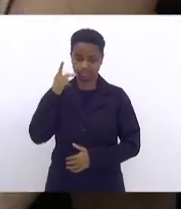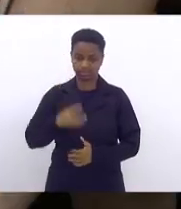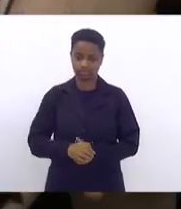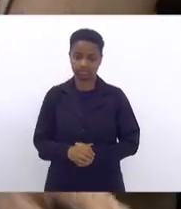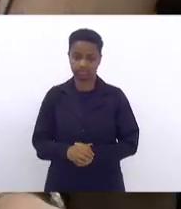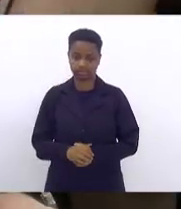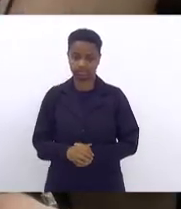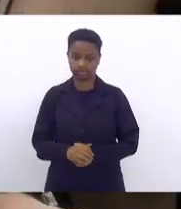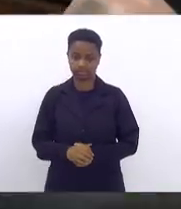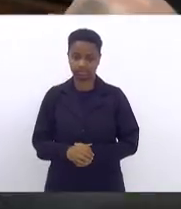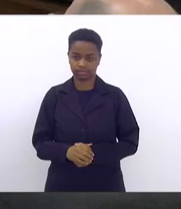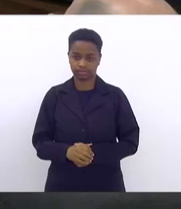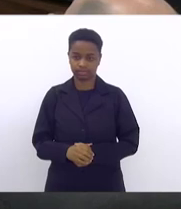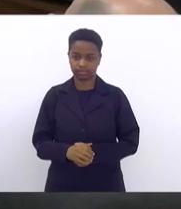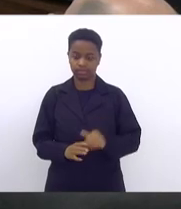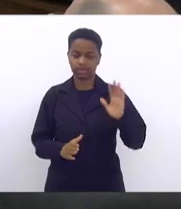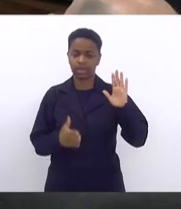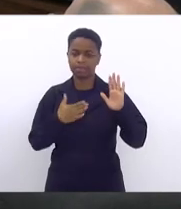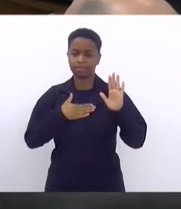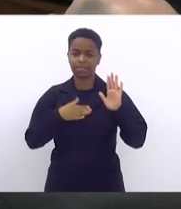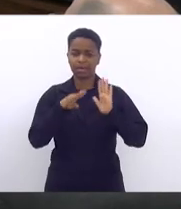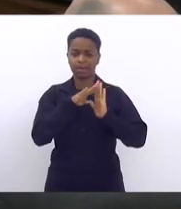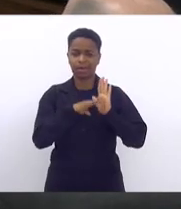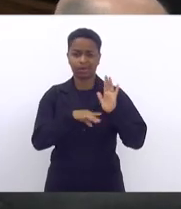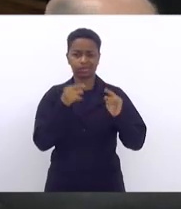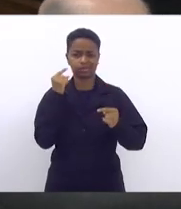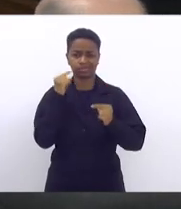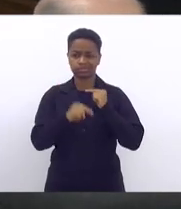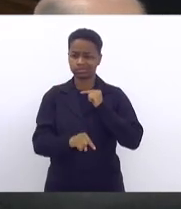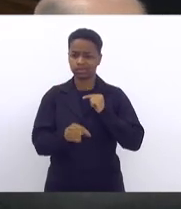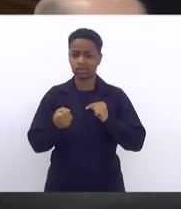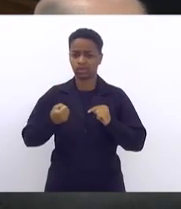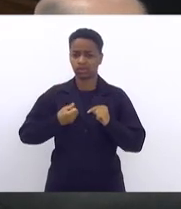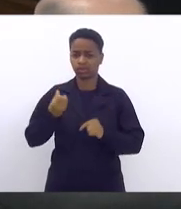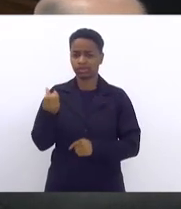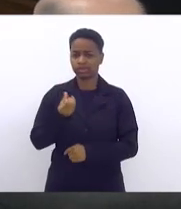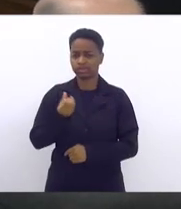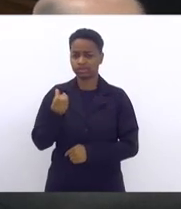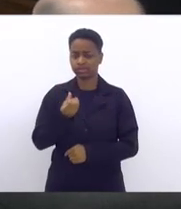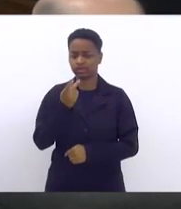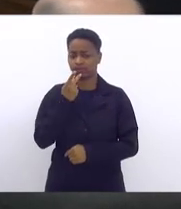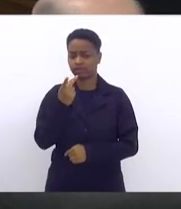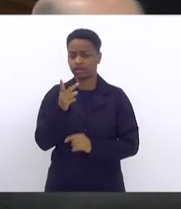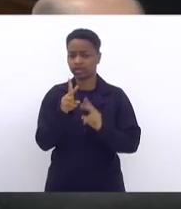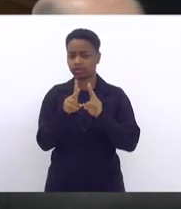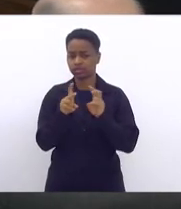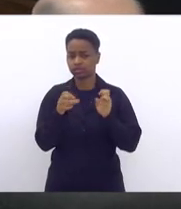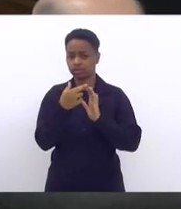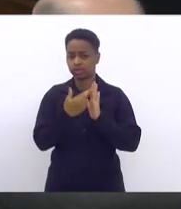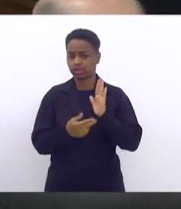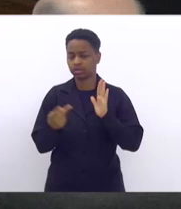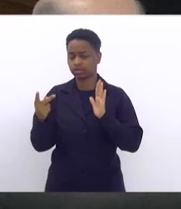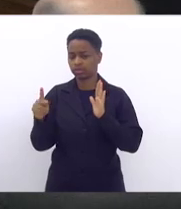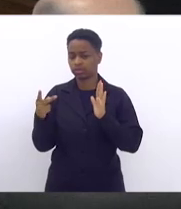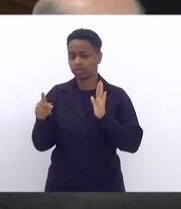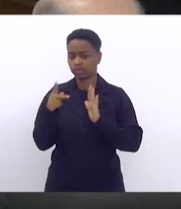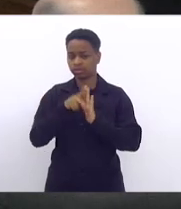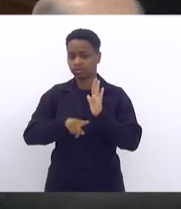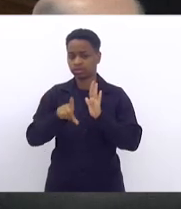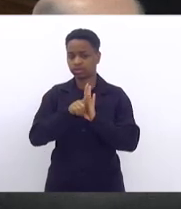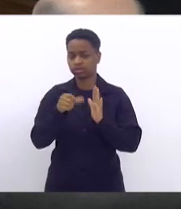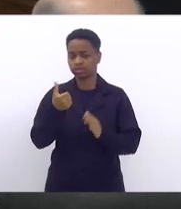Pois não, pela ordem. A minha pauta está divergente da de Vossa Excelência. O item de número 6 faz referência à relatoria de Vossa Excelência, projeto de